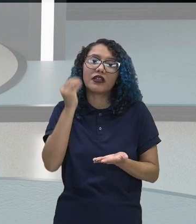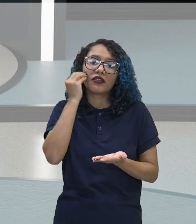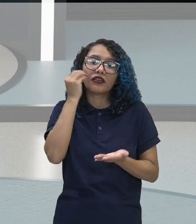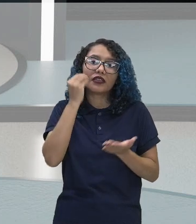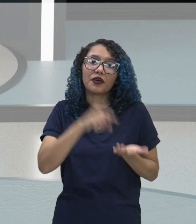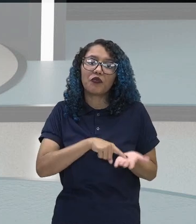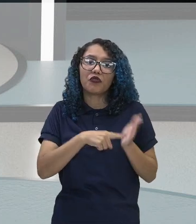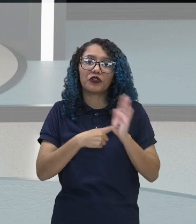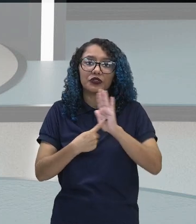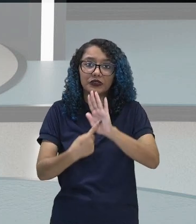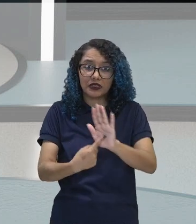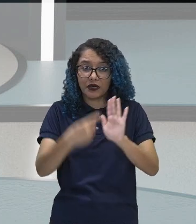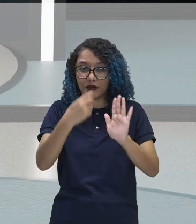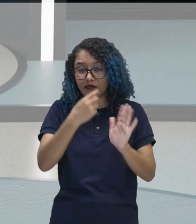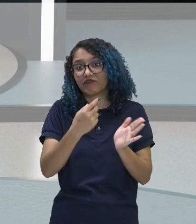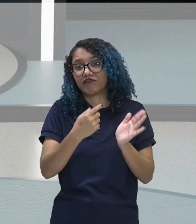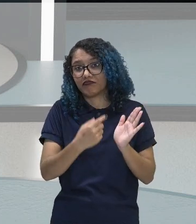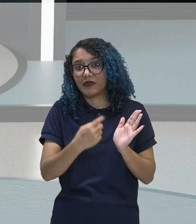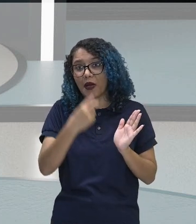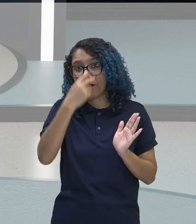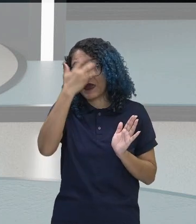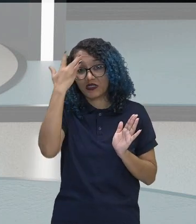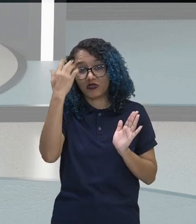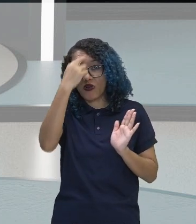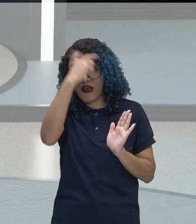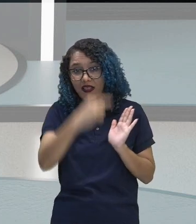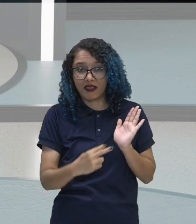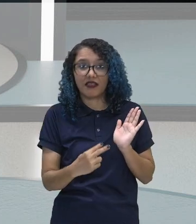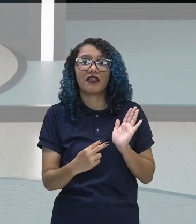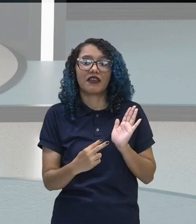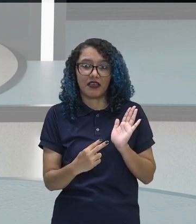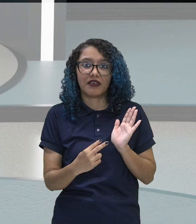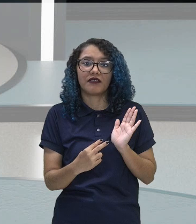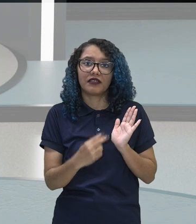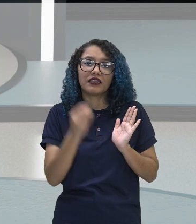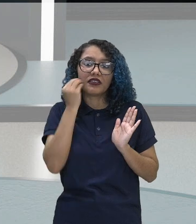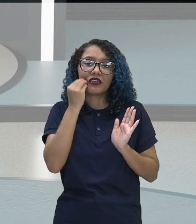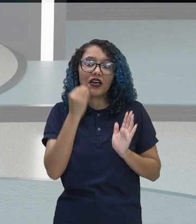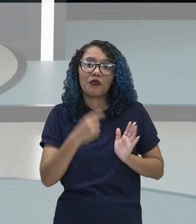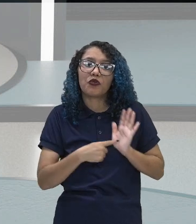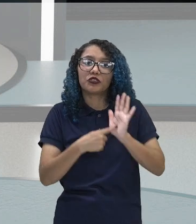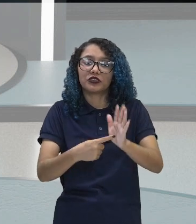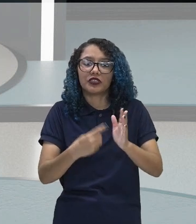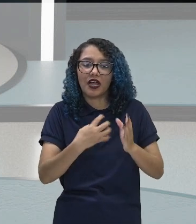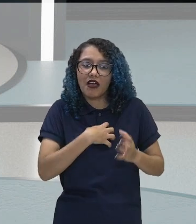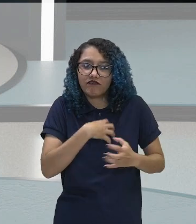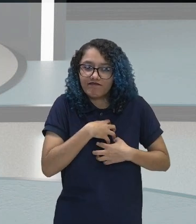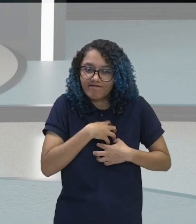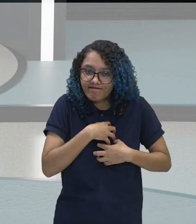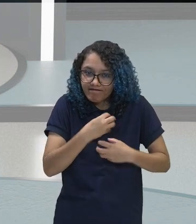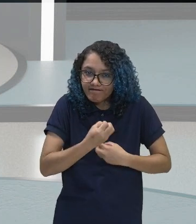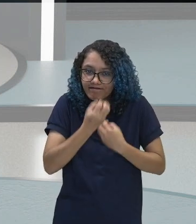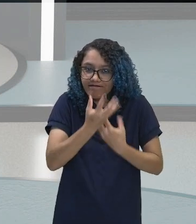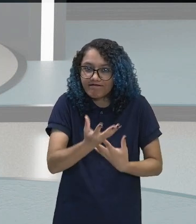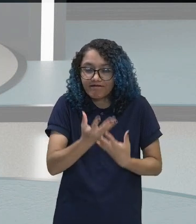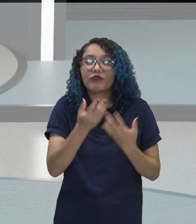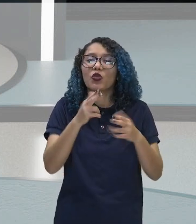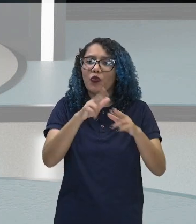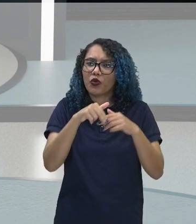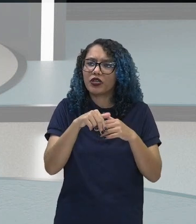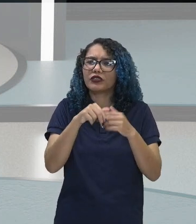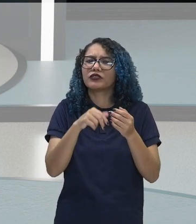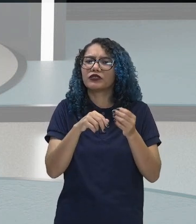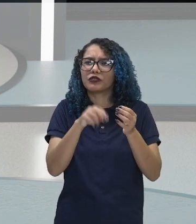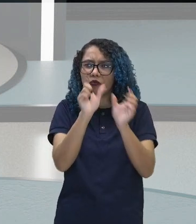para trazer para o seu interlocutor as emoções que ele está sentindo. Então, ele vai pegar as palavras e dar